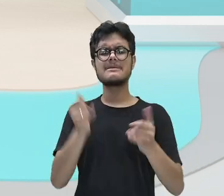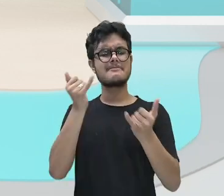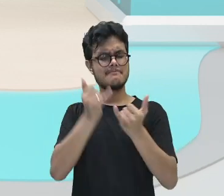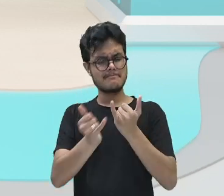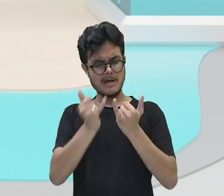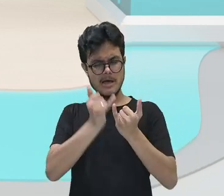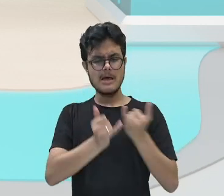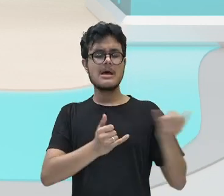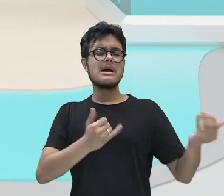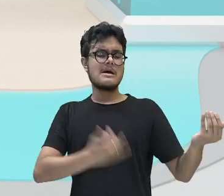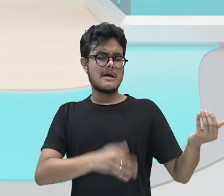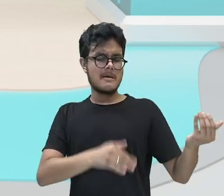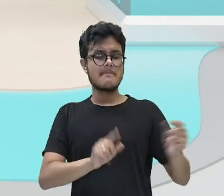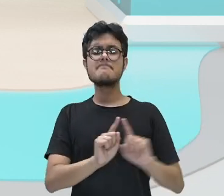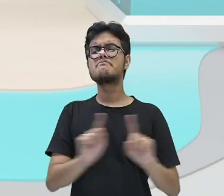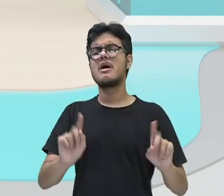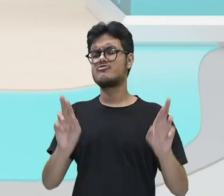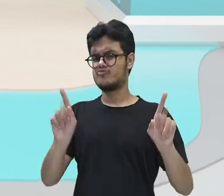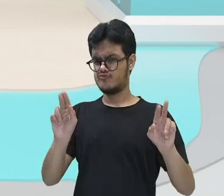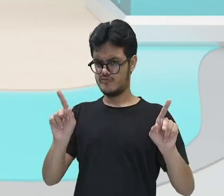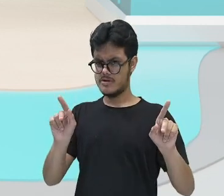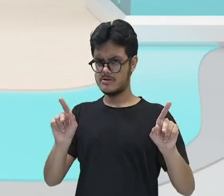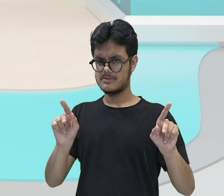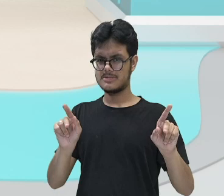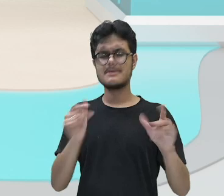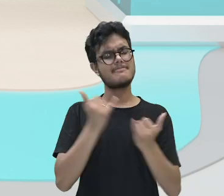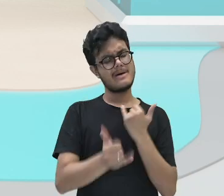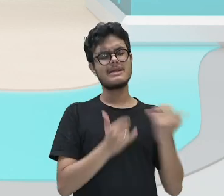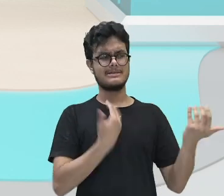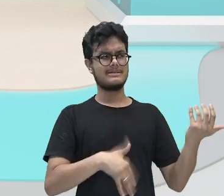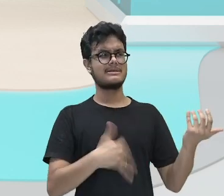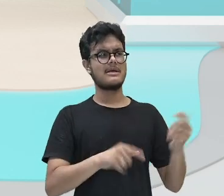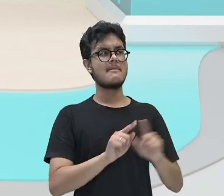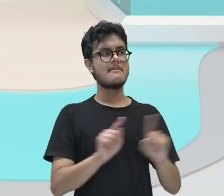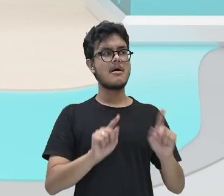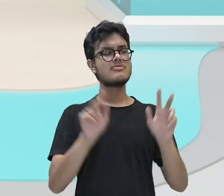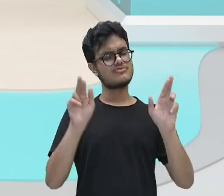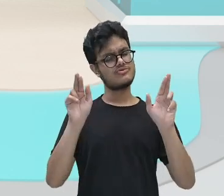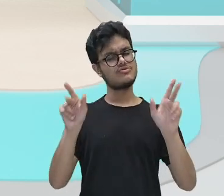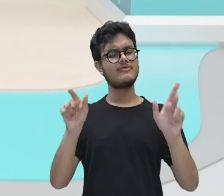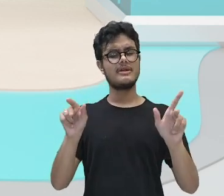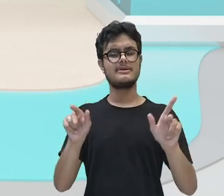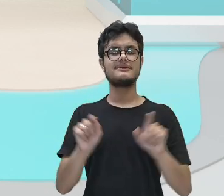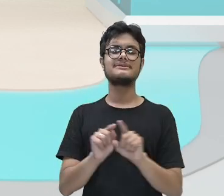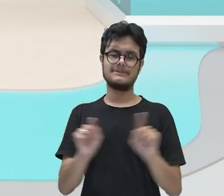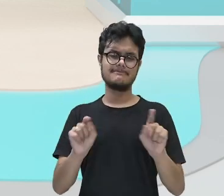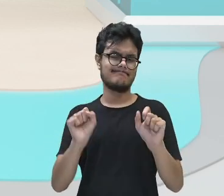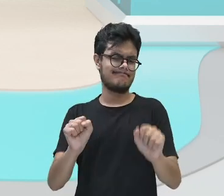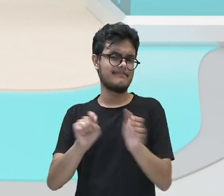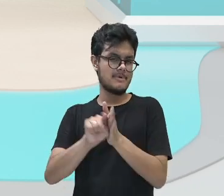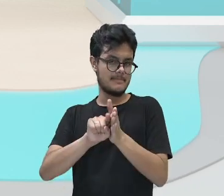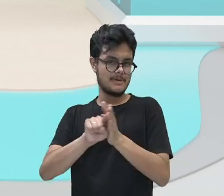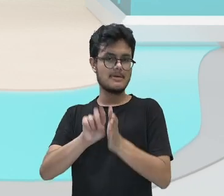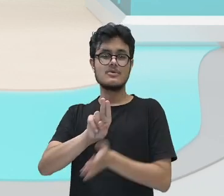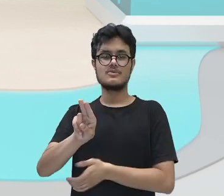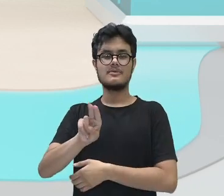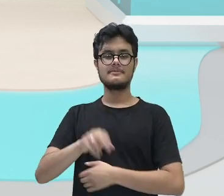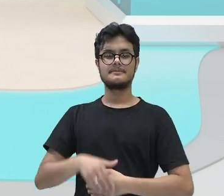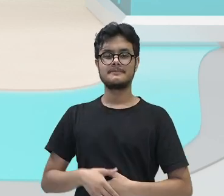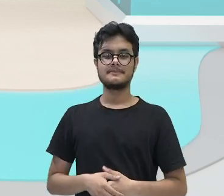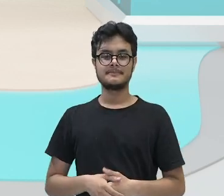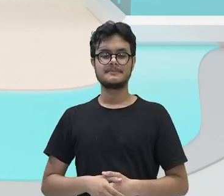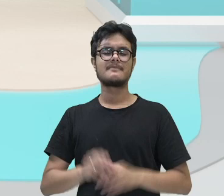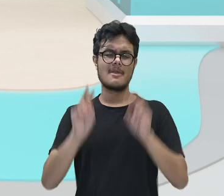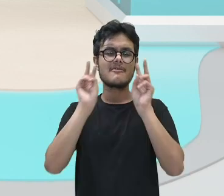essa imagem dessa guitarra. Ela é muito parecida com as guitarras atuais, mas ela tem algumas especificidades que só